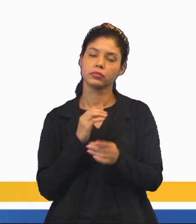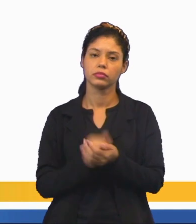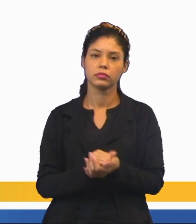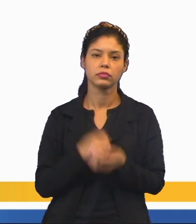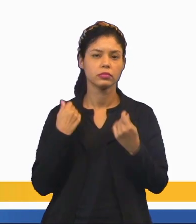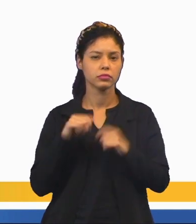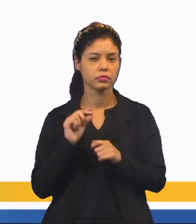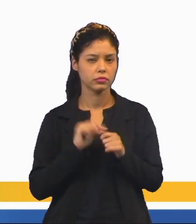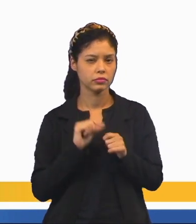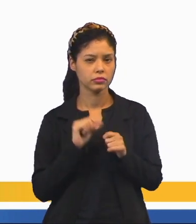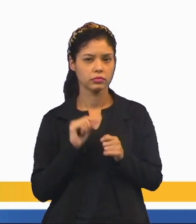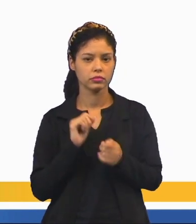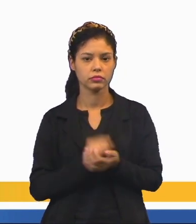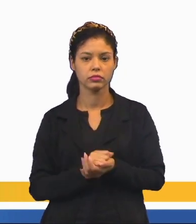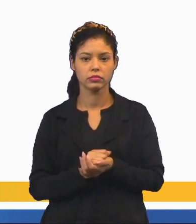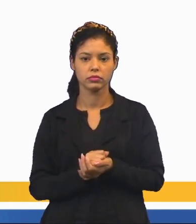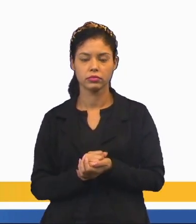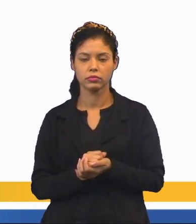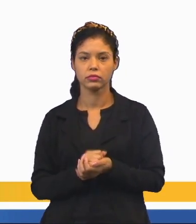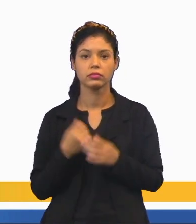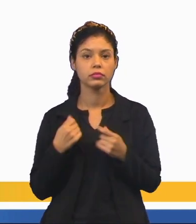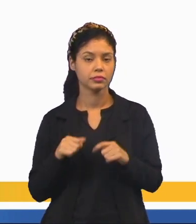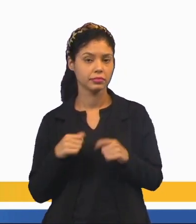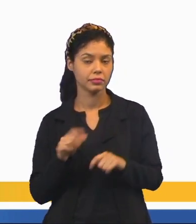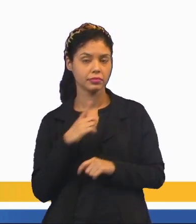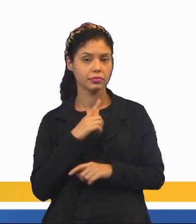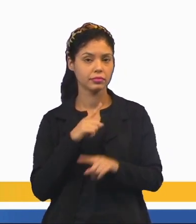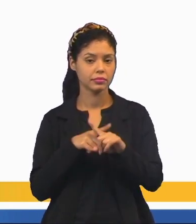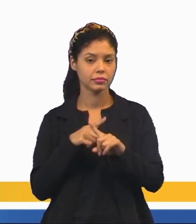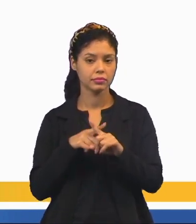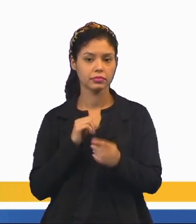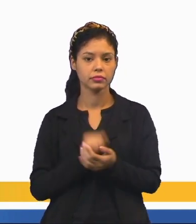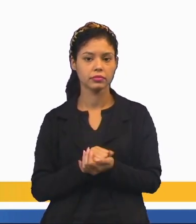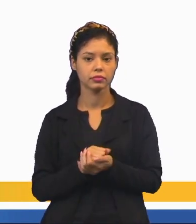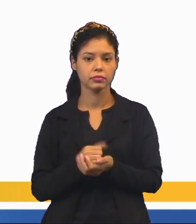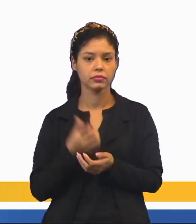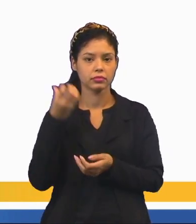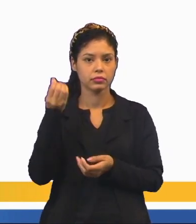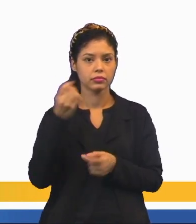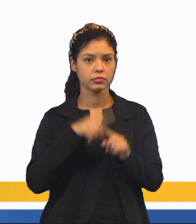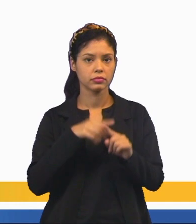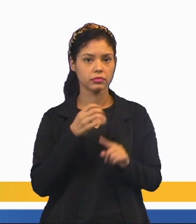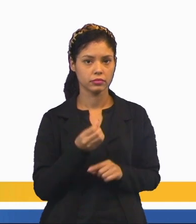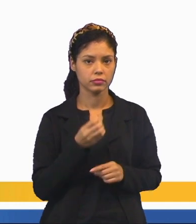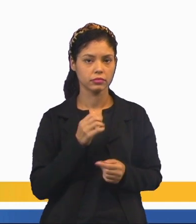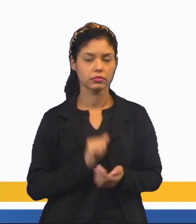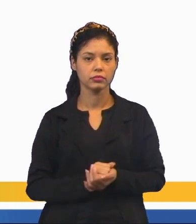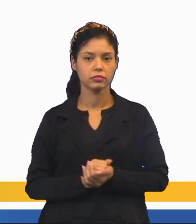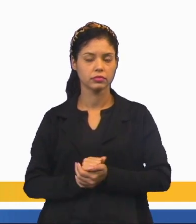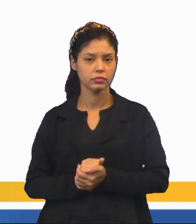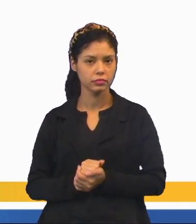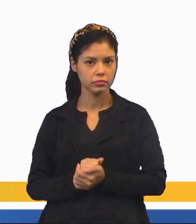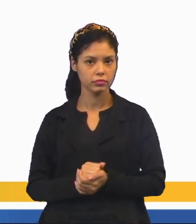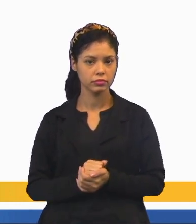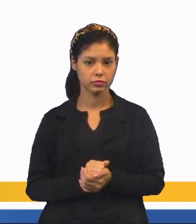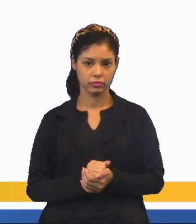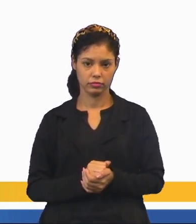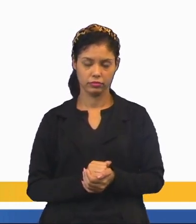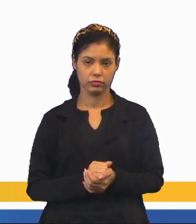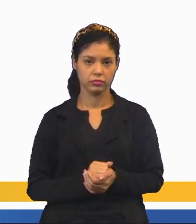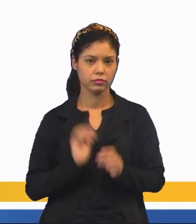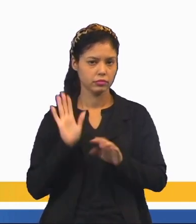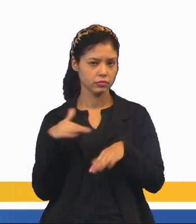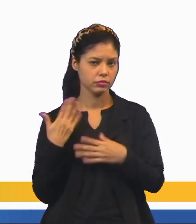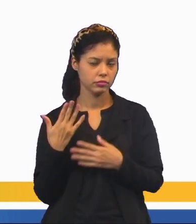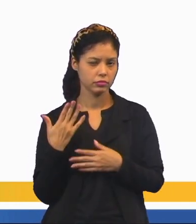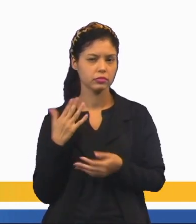área, o que eu preciso fazer? Preciso multiplicar 6 vezes 6 para eu descobrir a área. E para saber